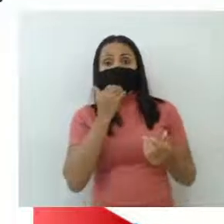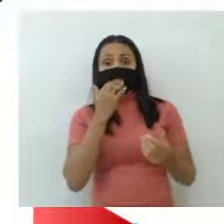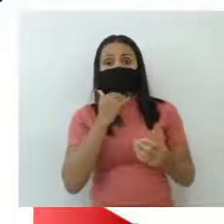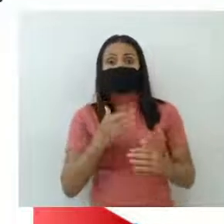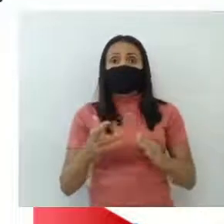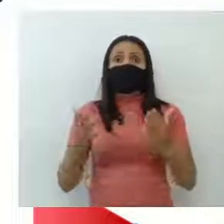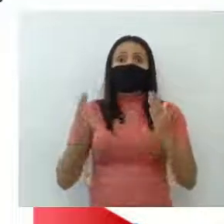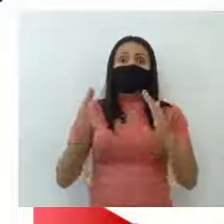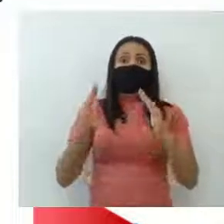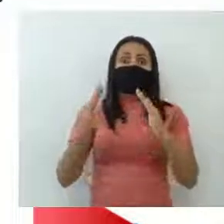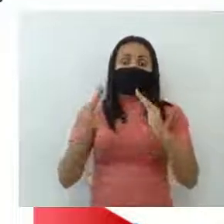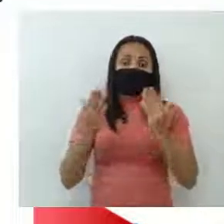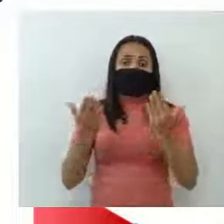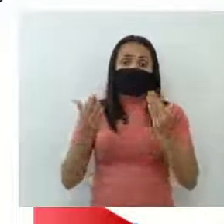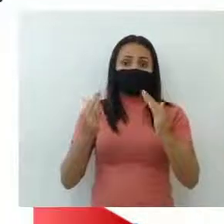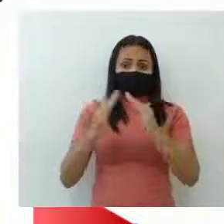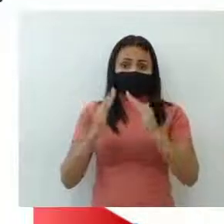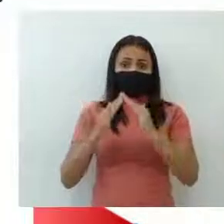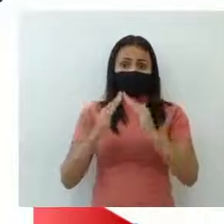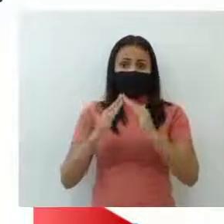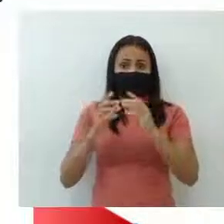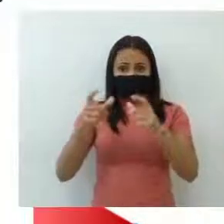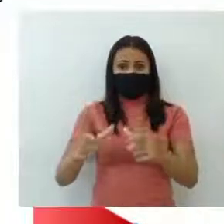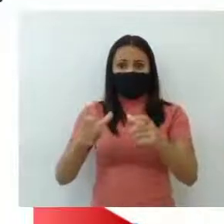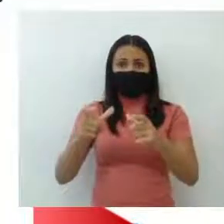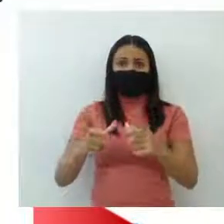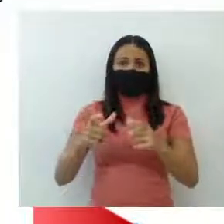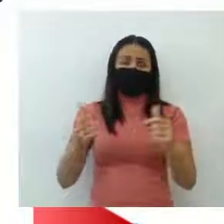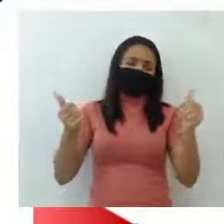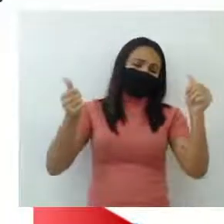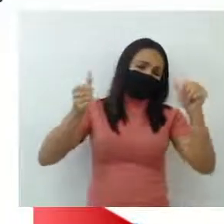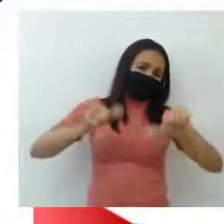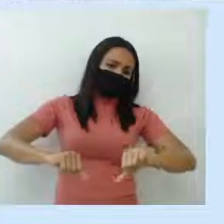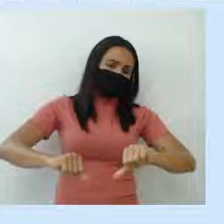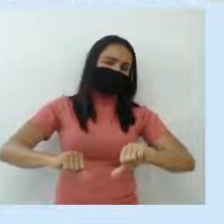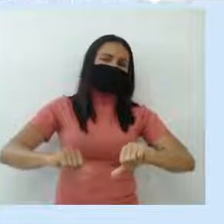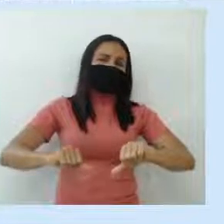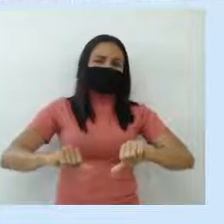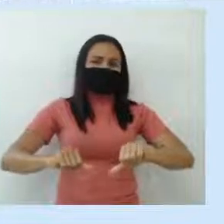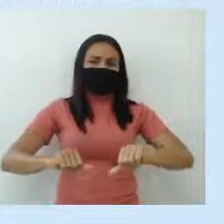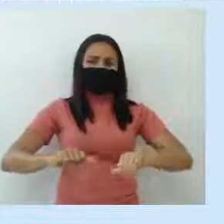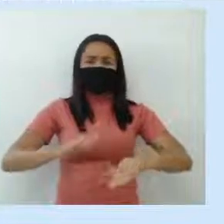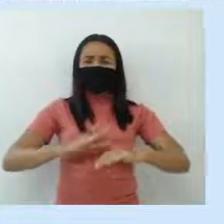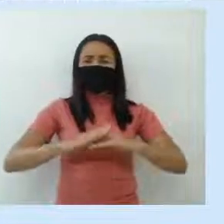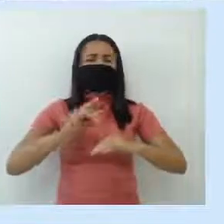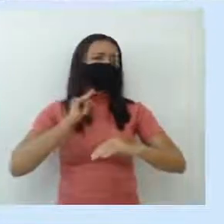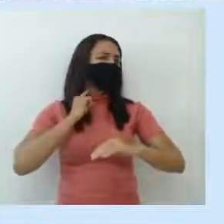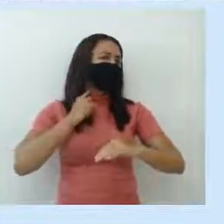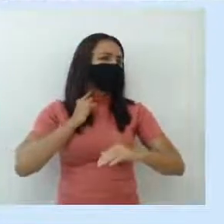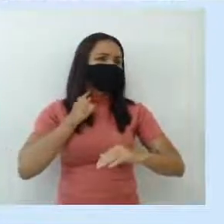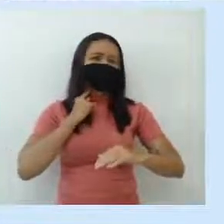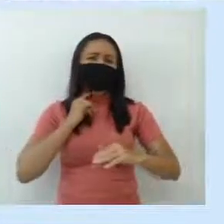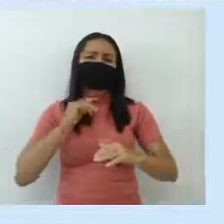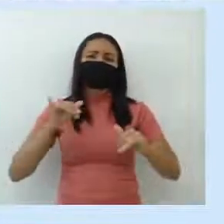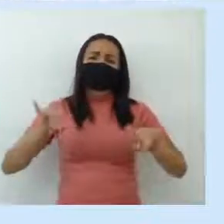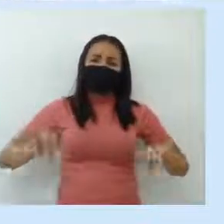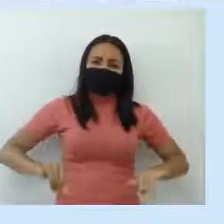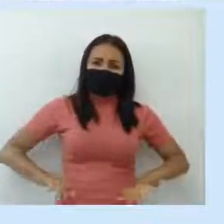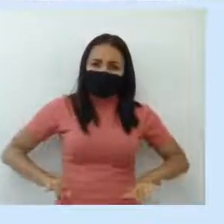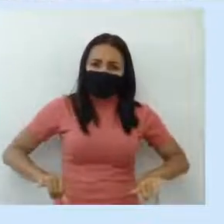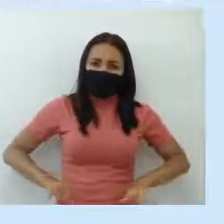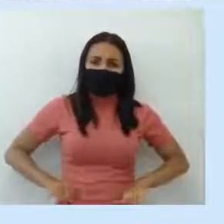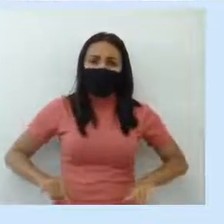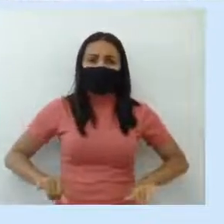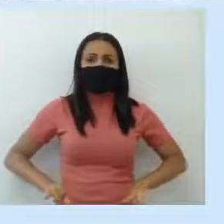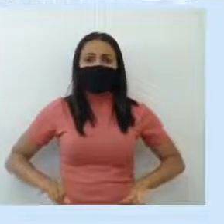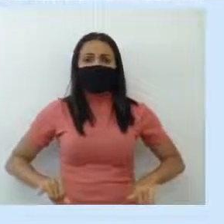eram as piores possíveis. Observe, além do sofrimento, existiam as condições